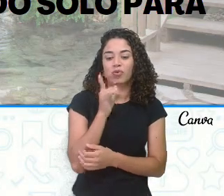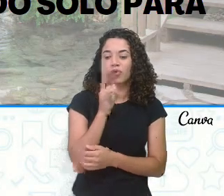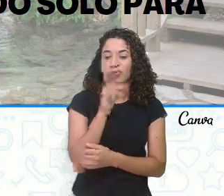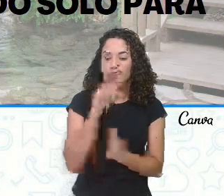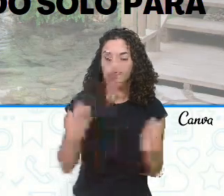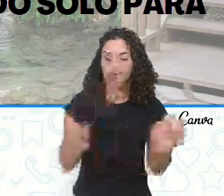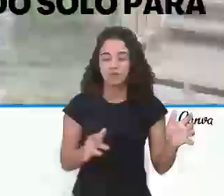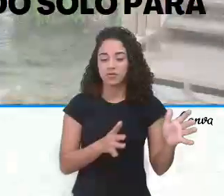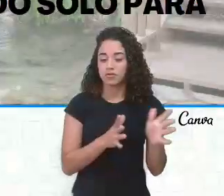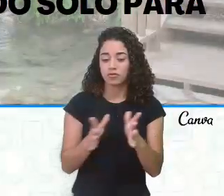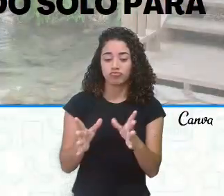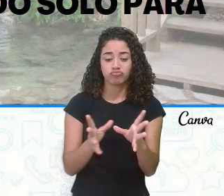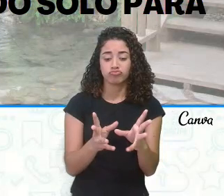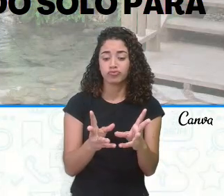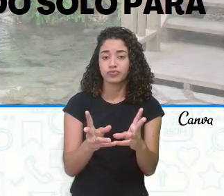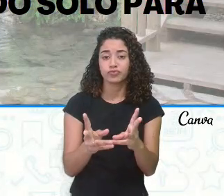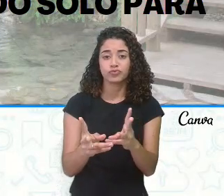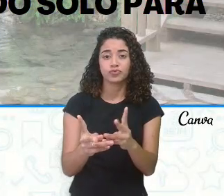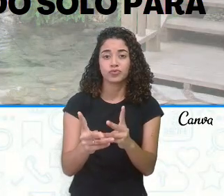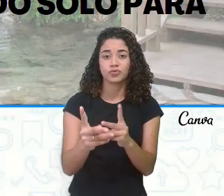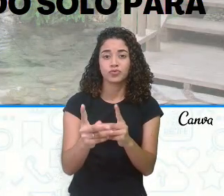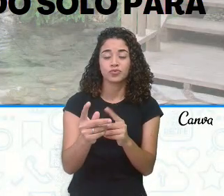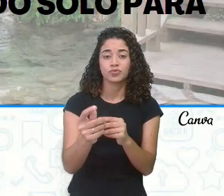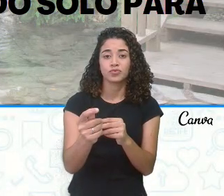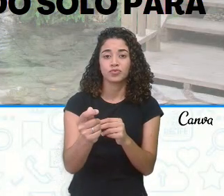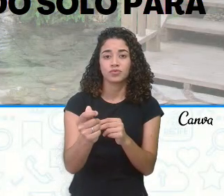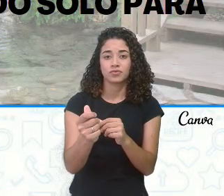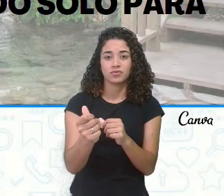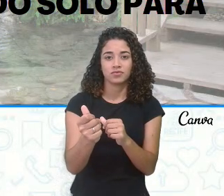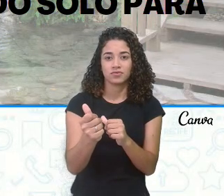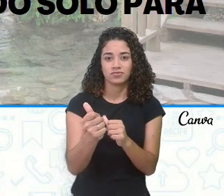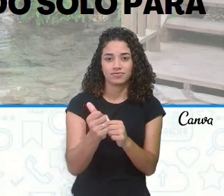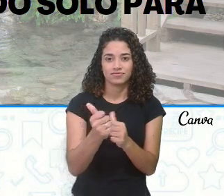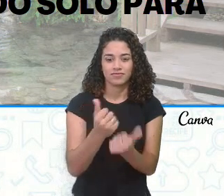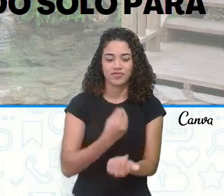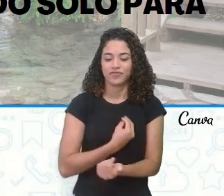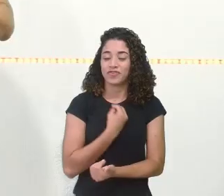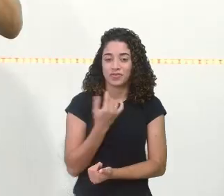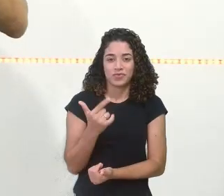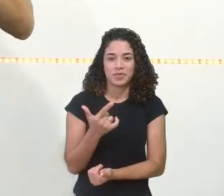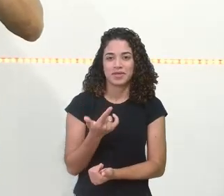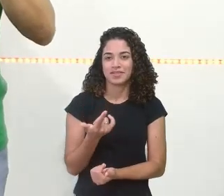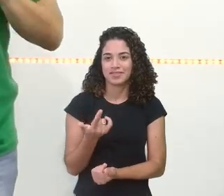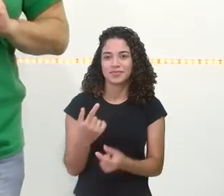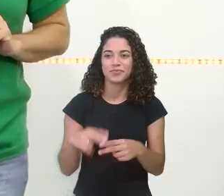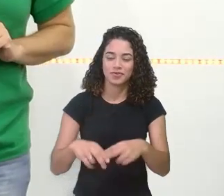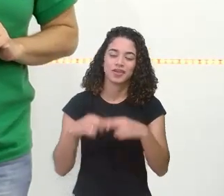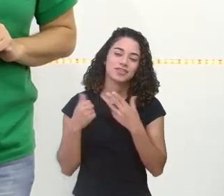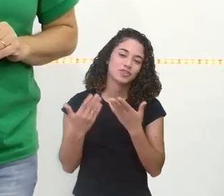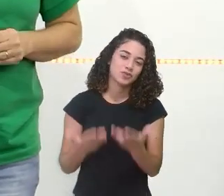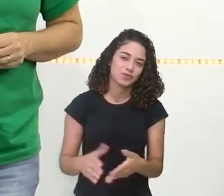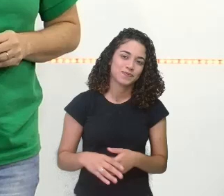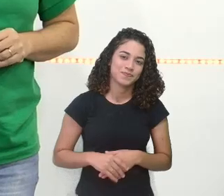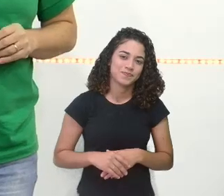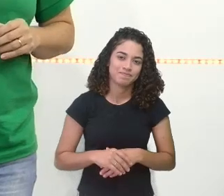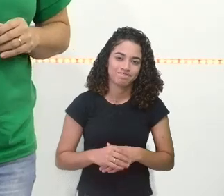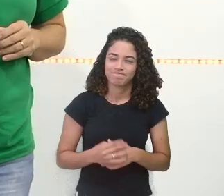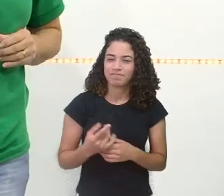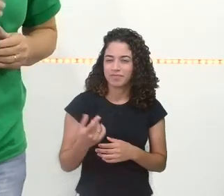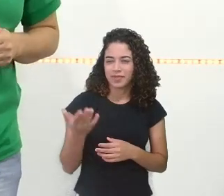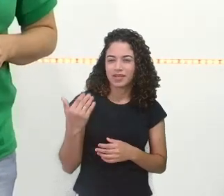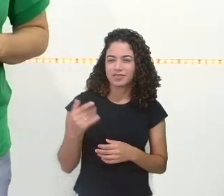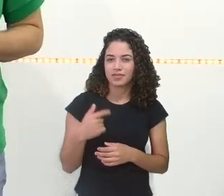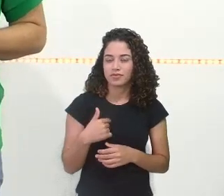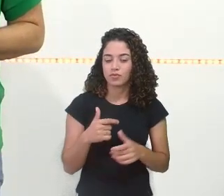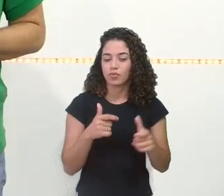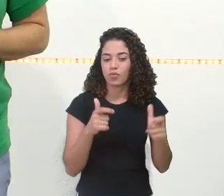vai deixar de existir por causa dessa terra que desceu para lá. No local onde eu me criei, professora Keise, o pessoal também